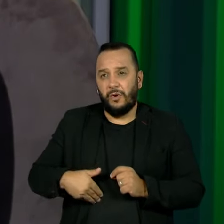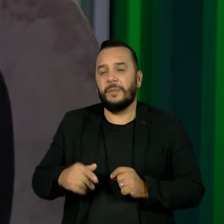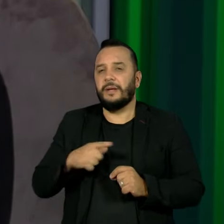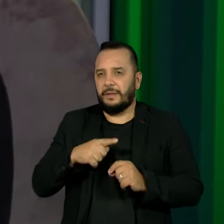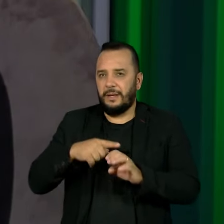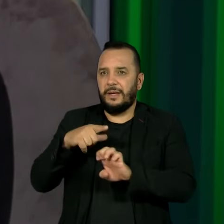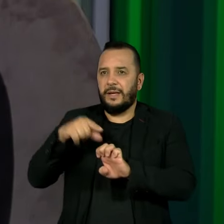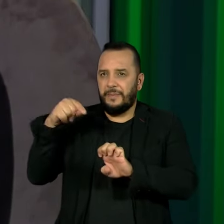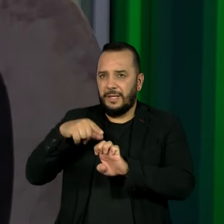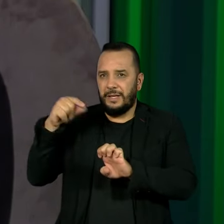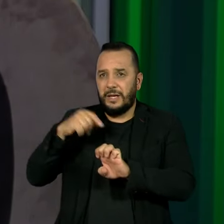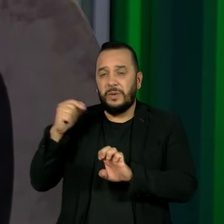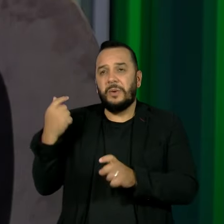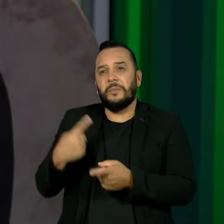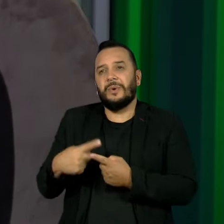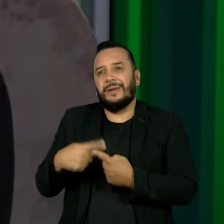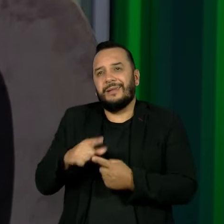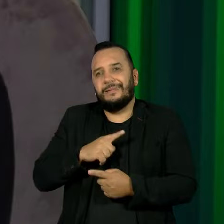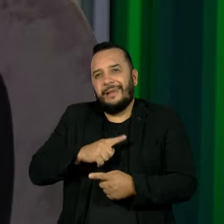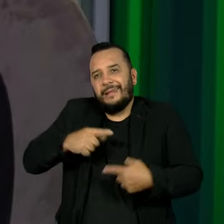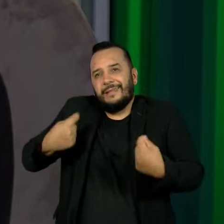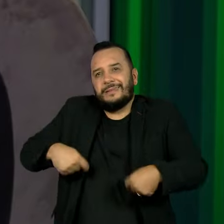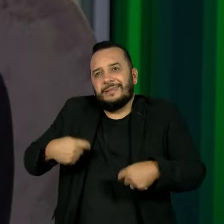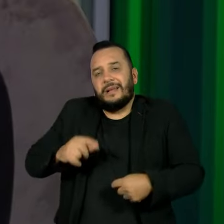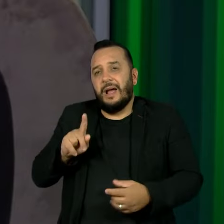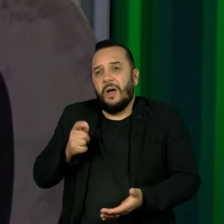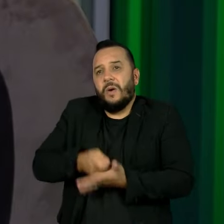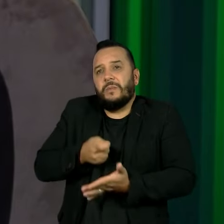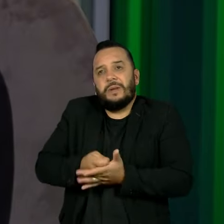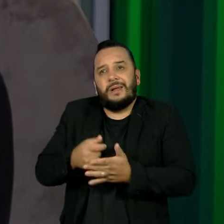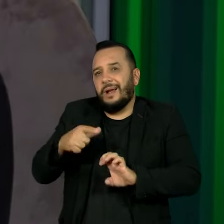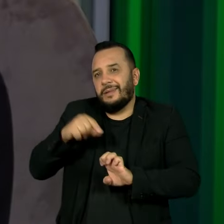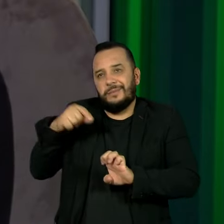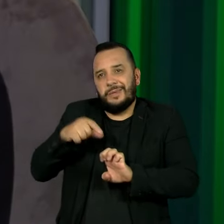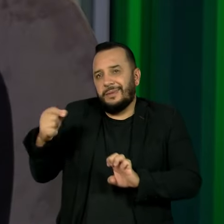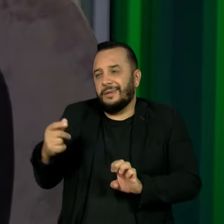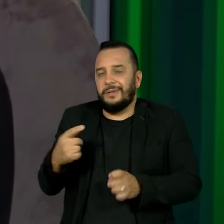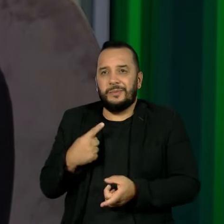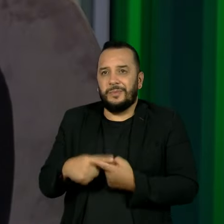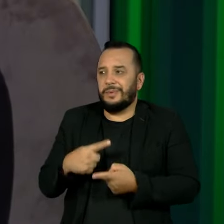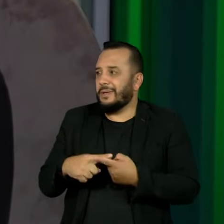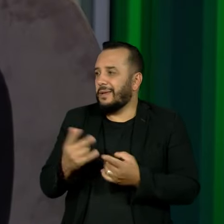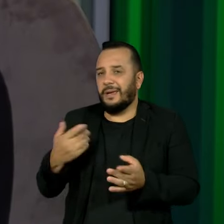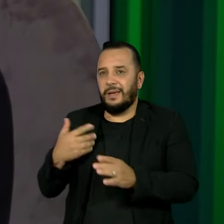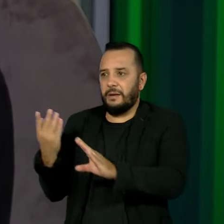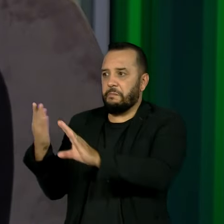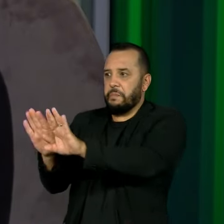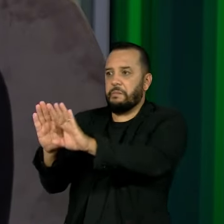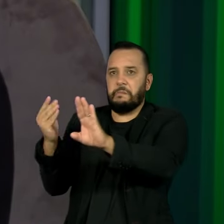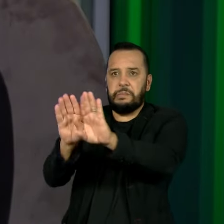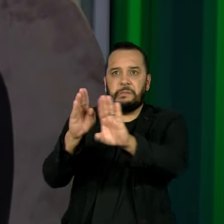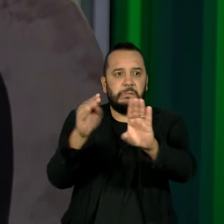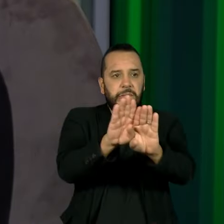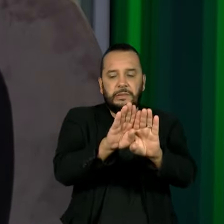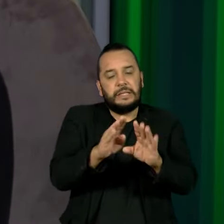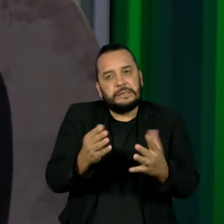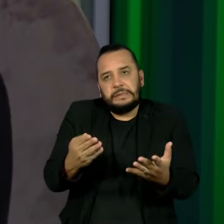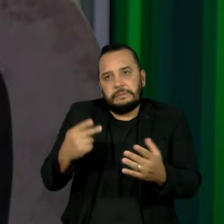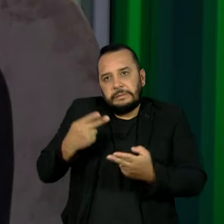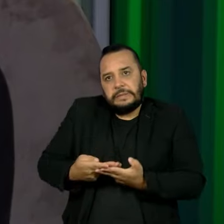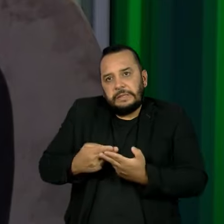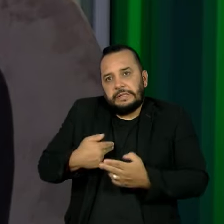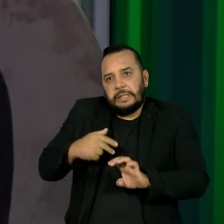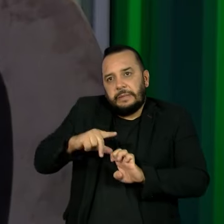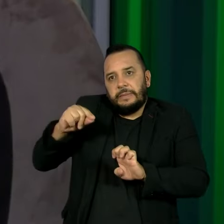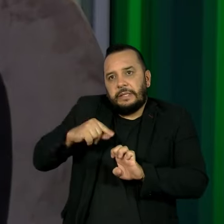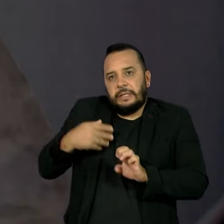empreendedorismo por necessidade, quando a pessoa ela é levada a empreender por uma força maior do que somente querer empreender como qualquer